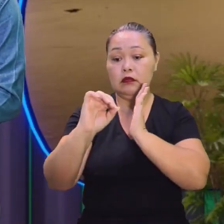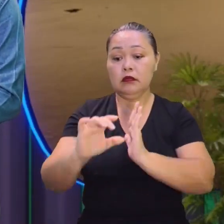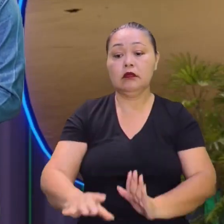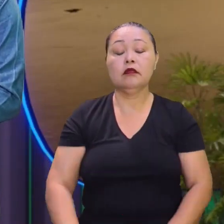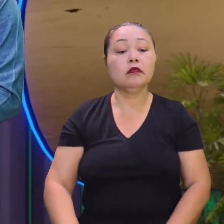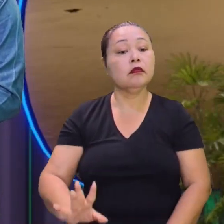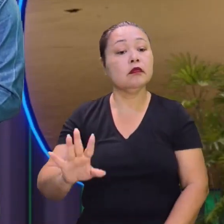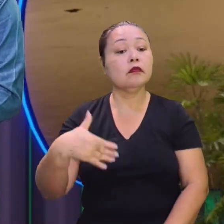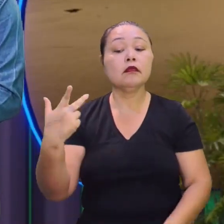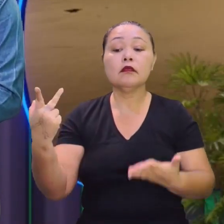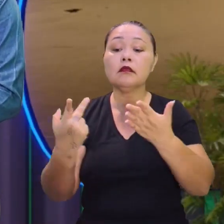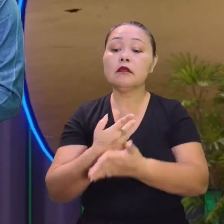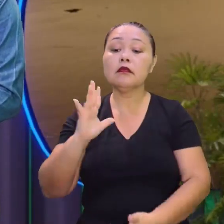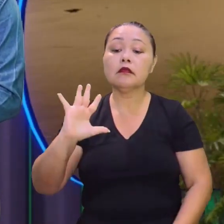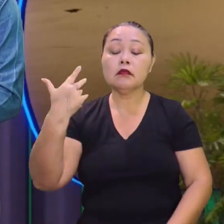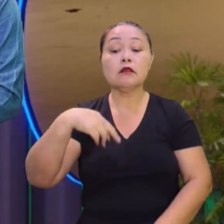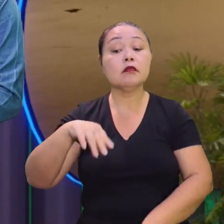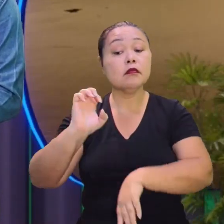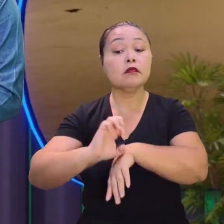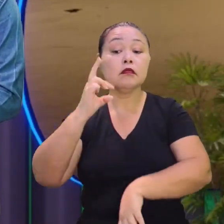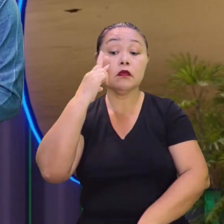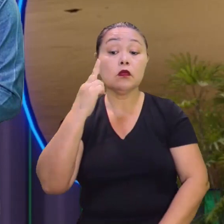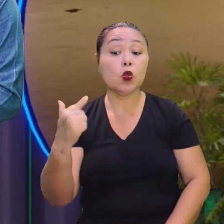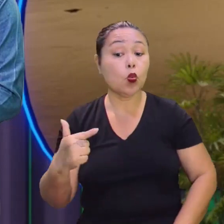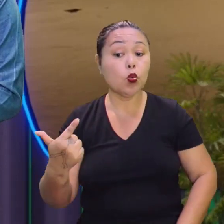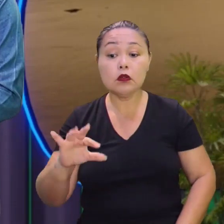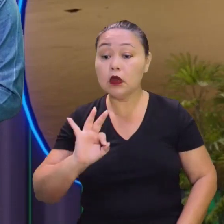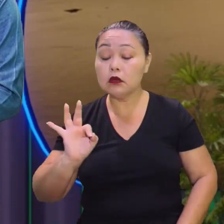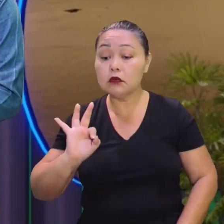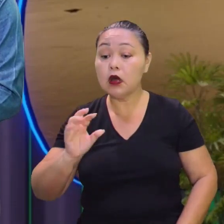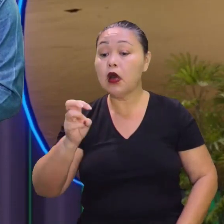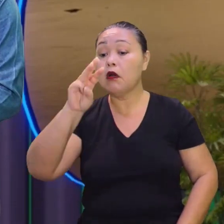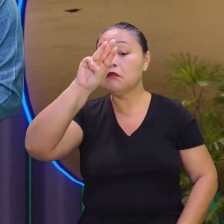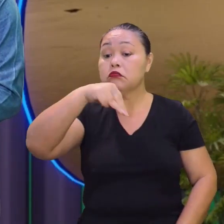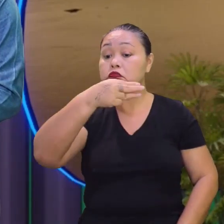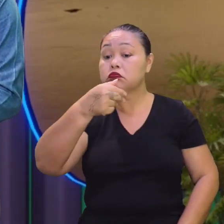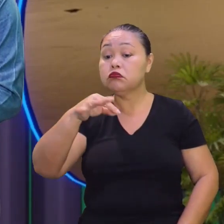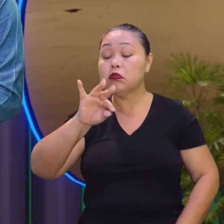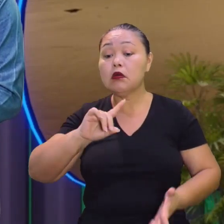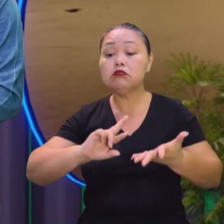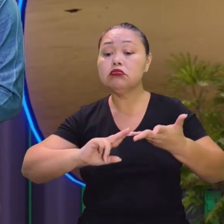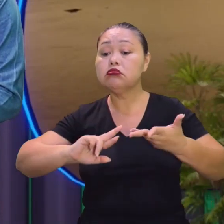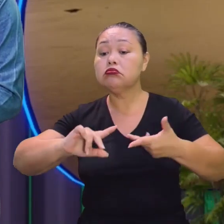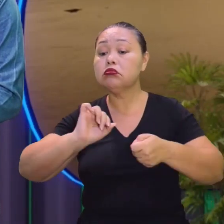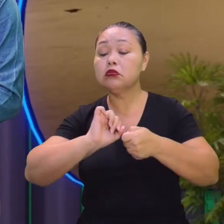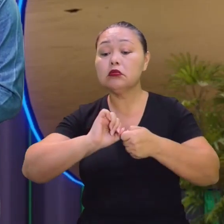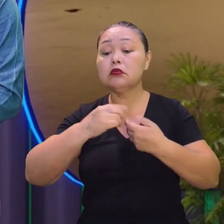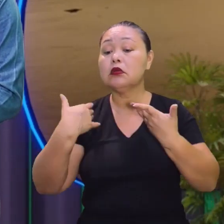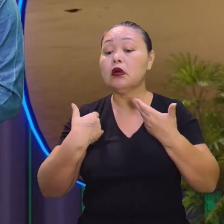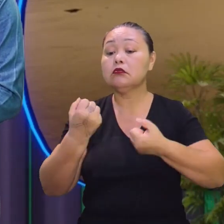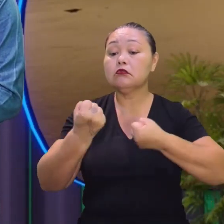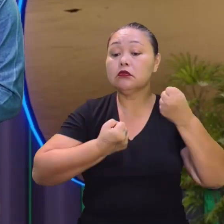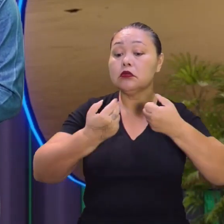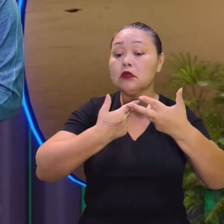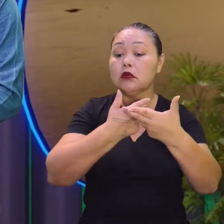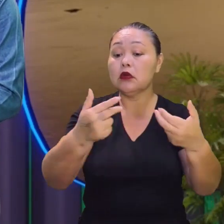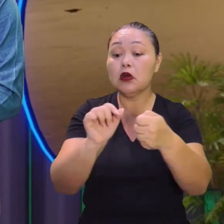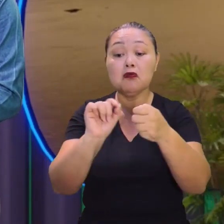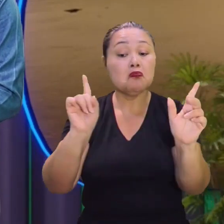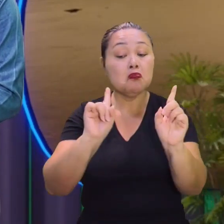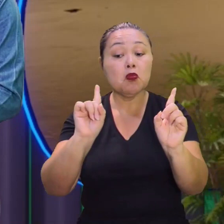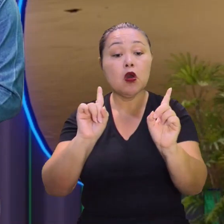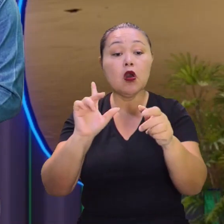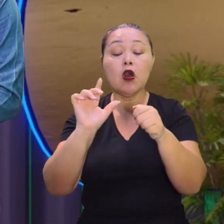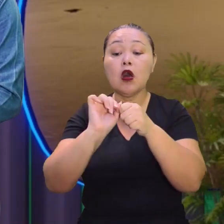XX. Então, o que acontece? Rondônia não tem também uma matriz de transporte diversificada. Nós temos aqui em Rondônia